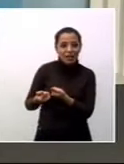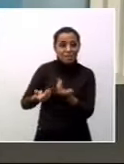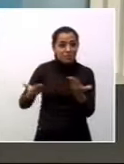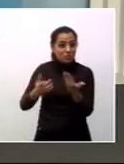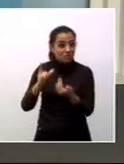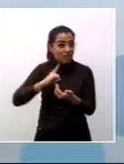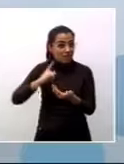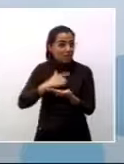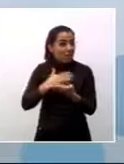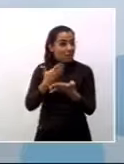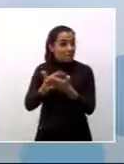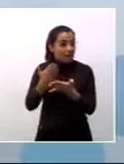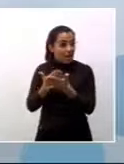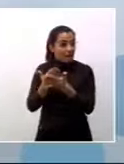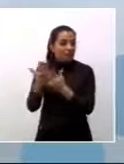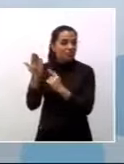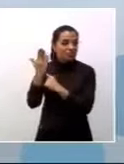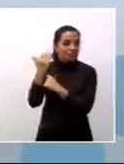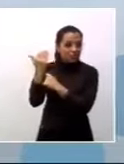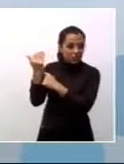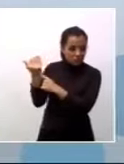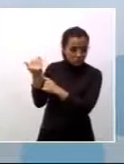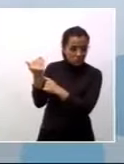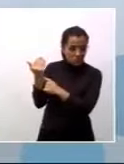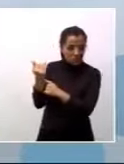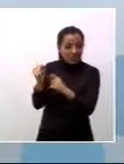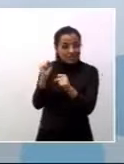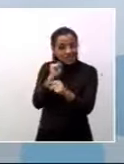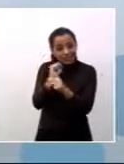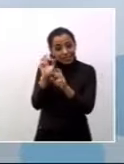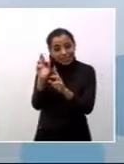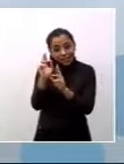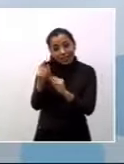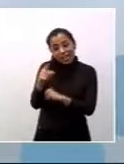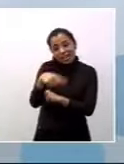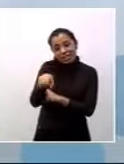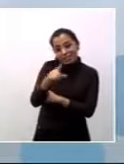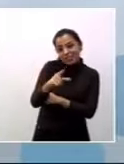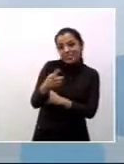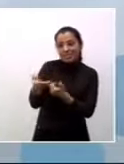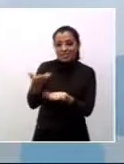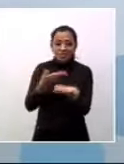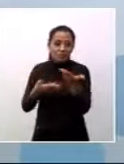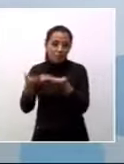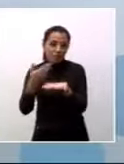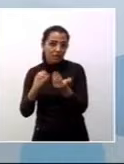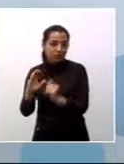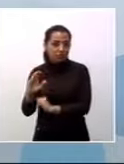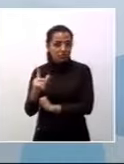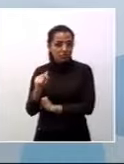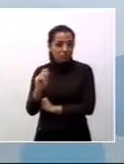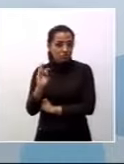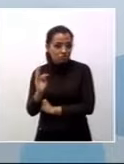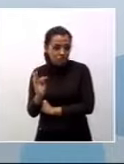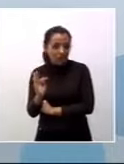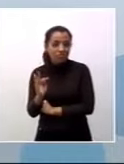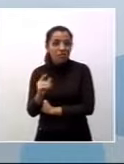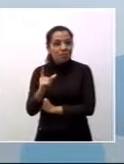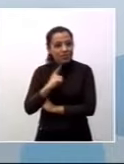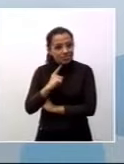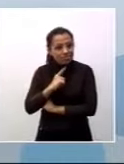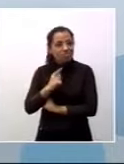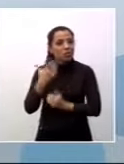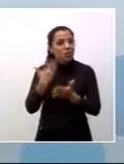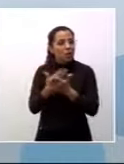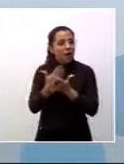tecnologia para vocês espero que vocês aproveitem que vocês interajam bastante com a gente no chat né para que a gente possa ter uma aula